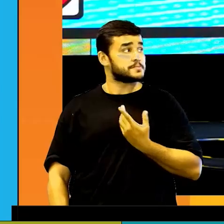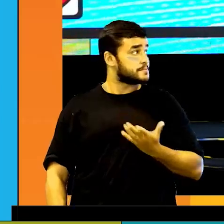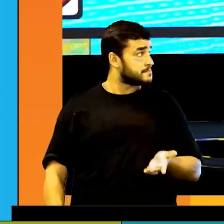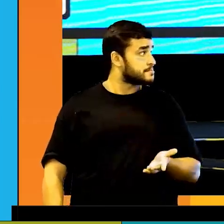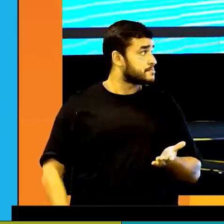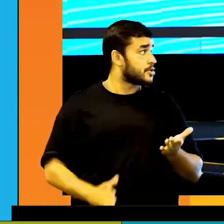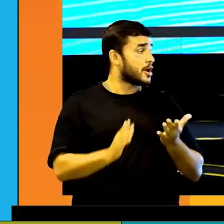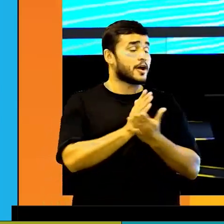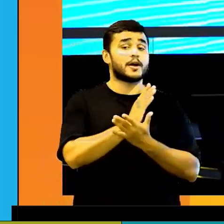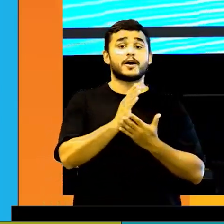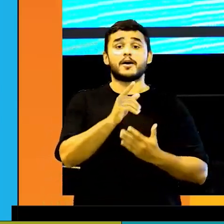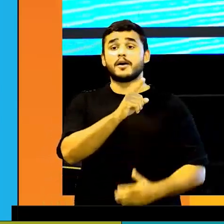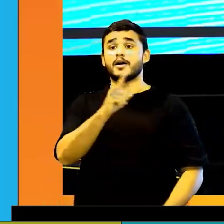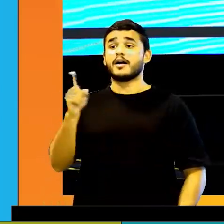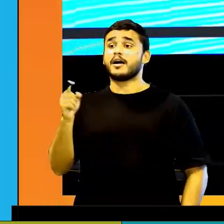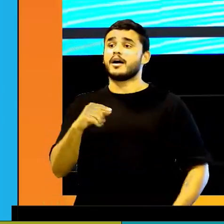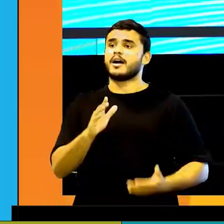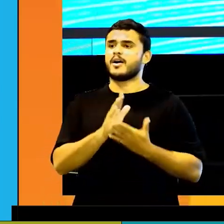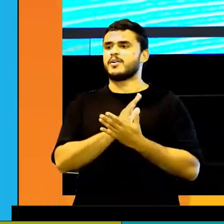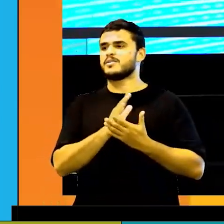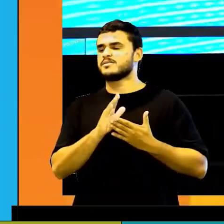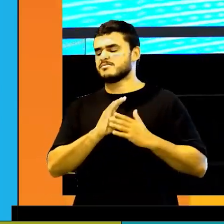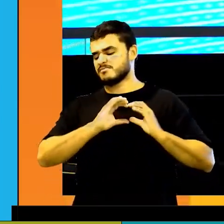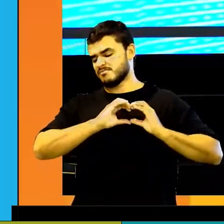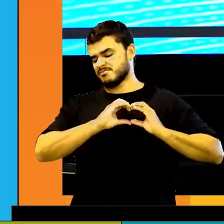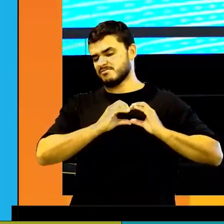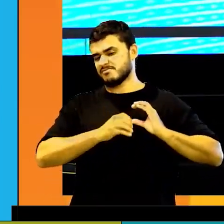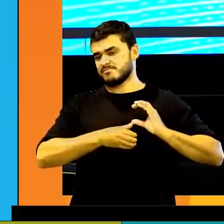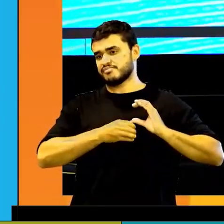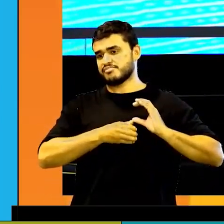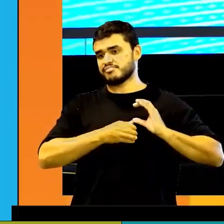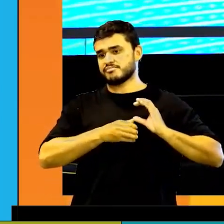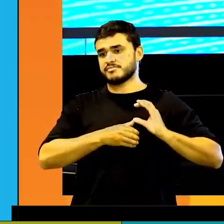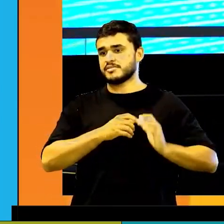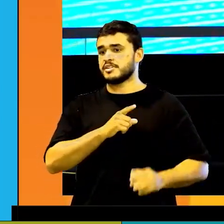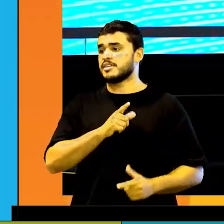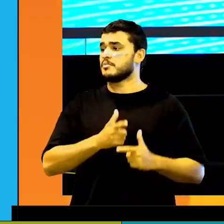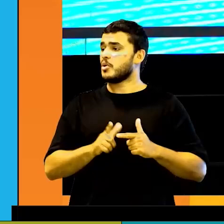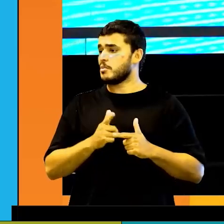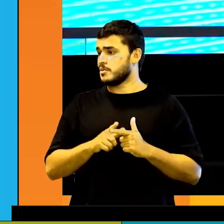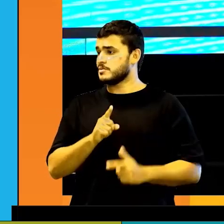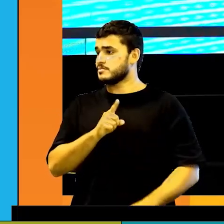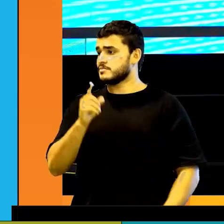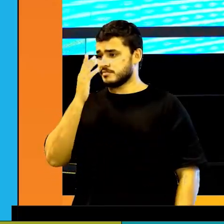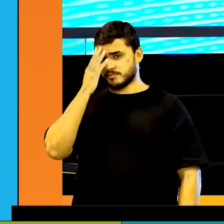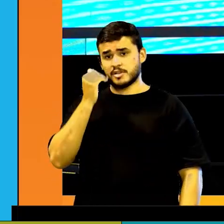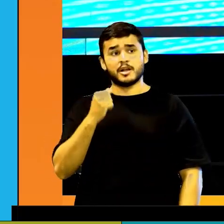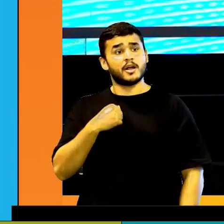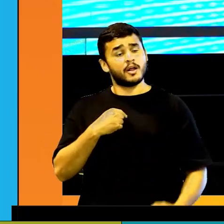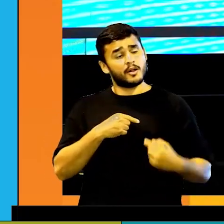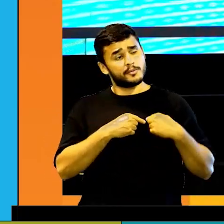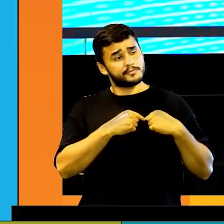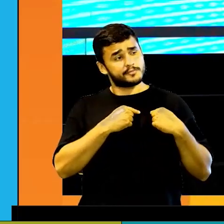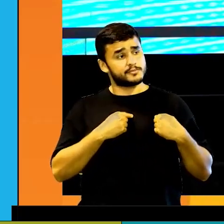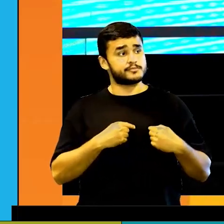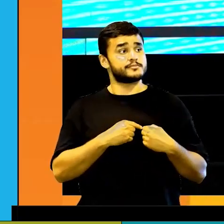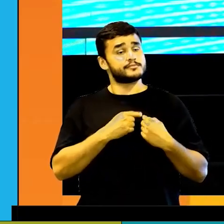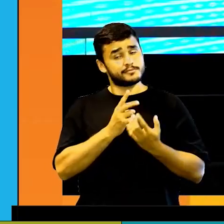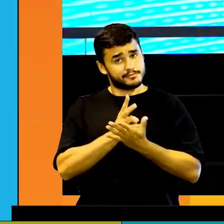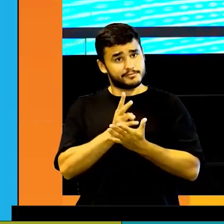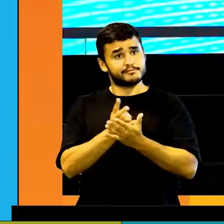Aí os que estão com os corações machucados. Então nós apaixonados, que